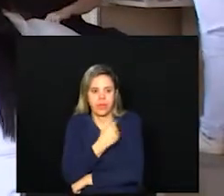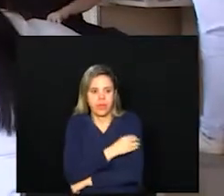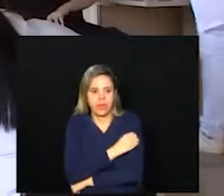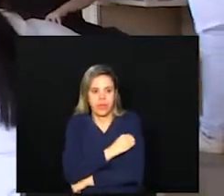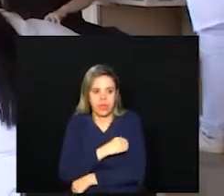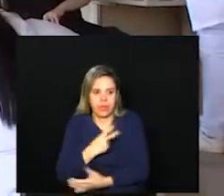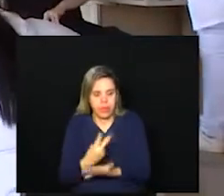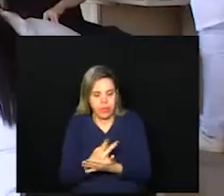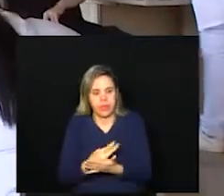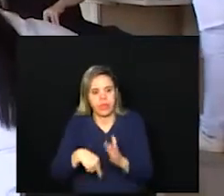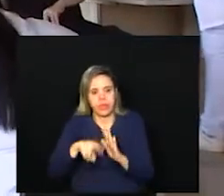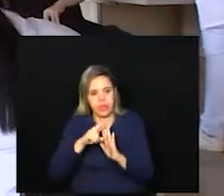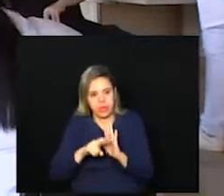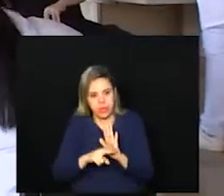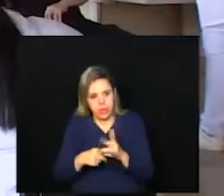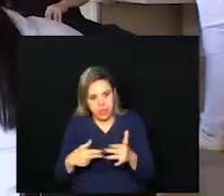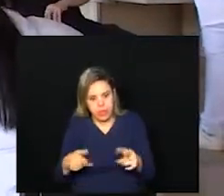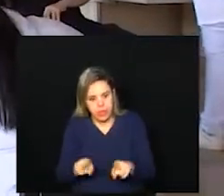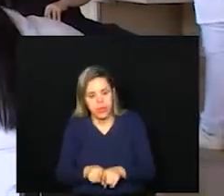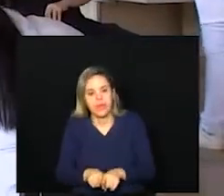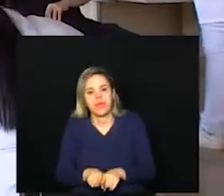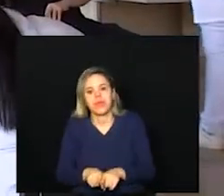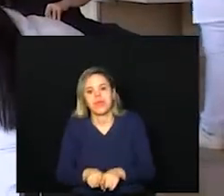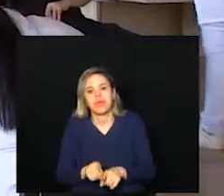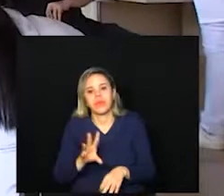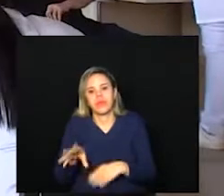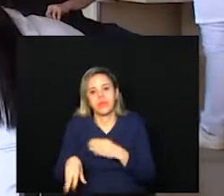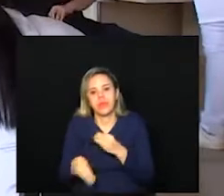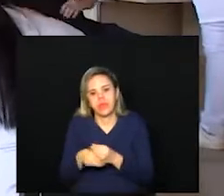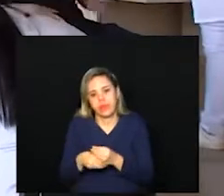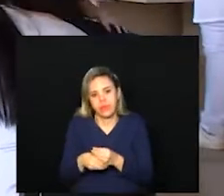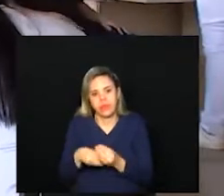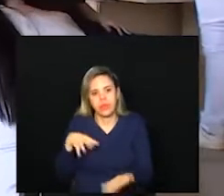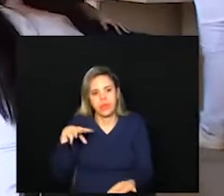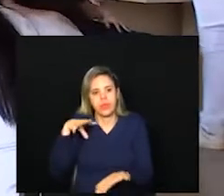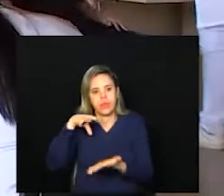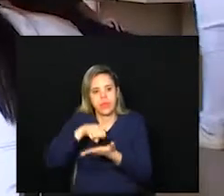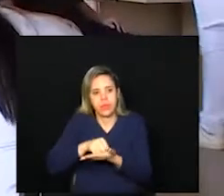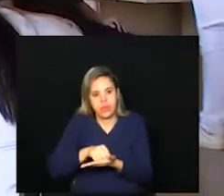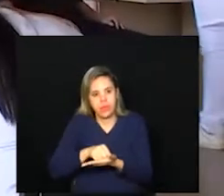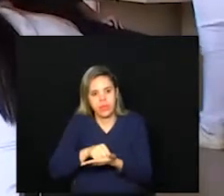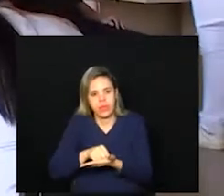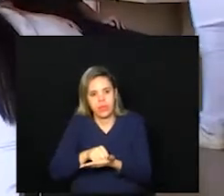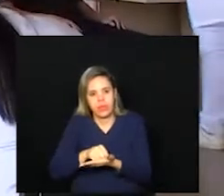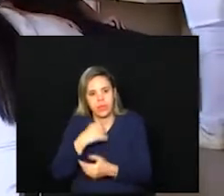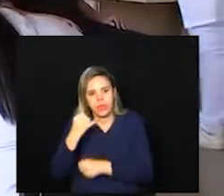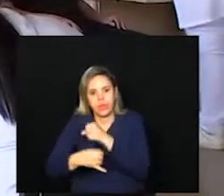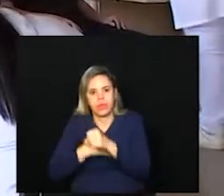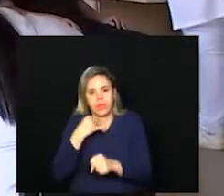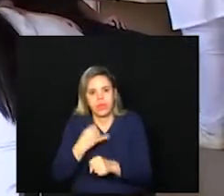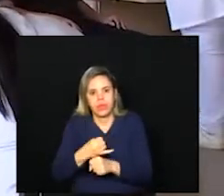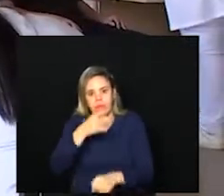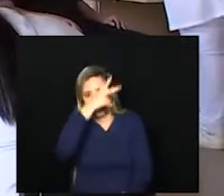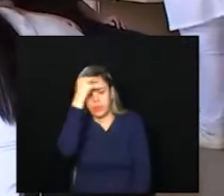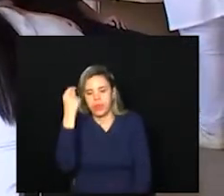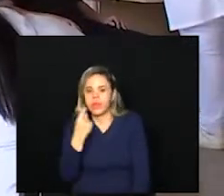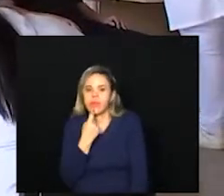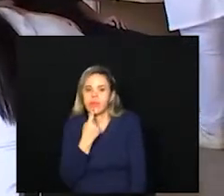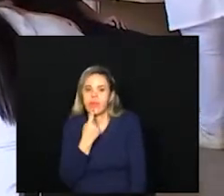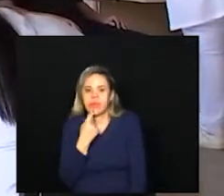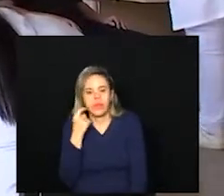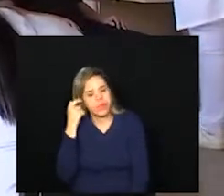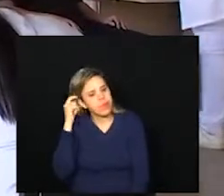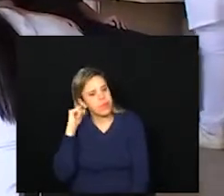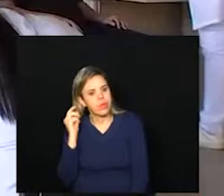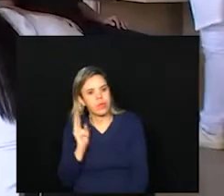os mesmos procedimentos, incluindo aí o cadastro prévio lá no site da Prefeitura de Campinas, que